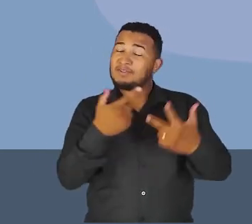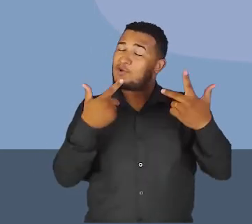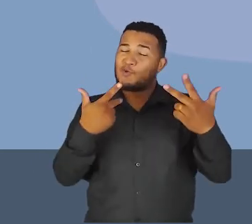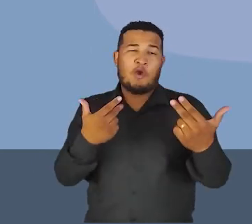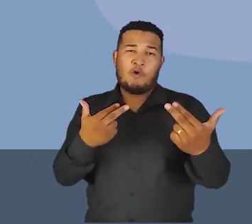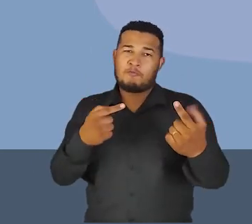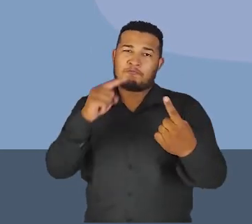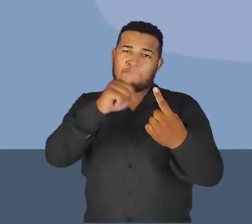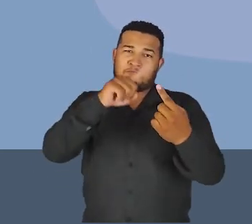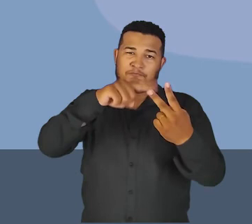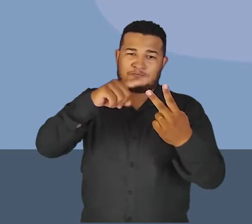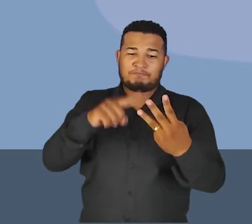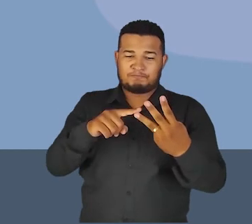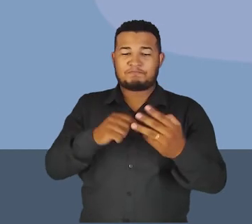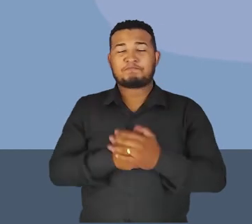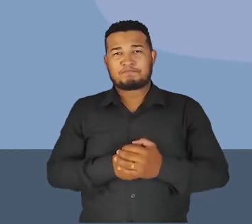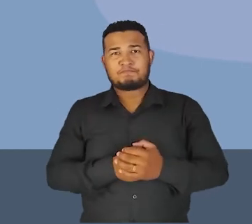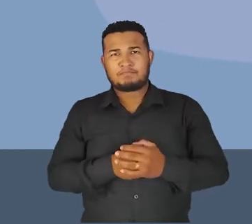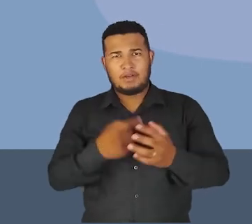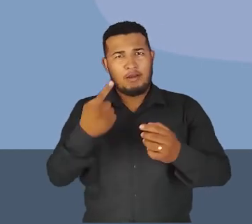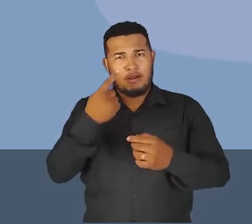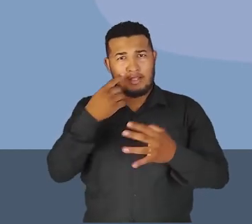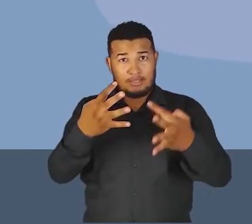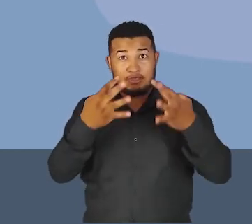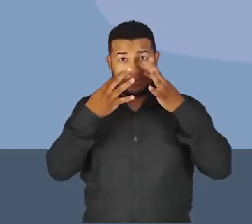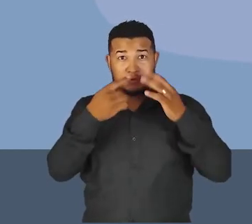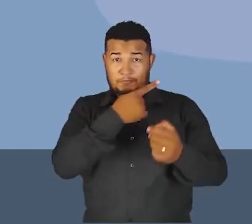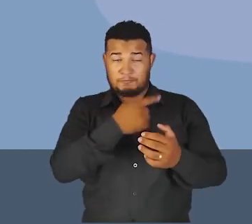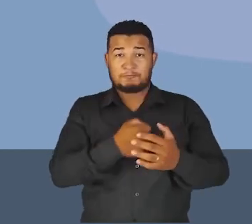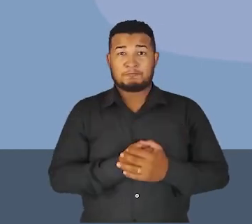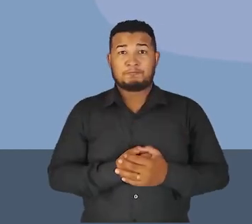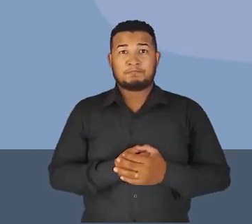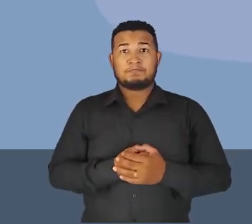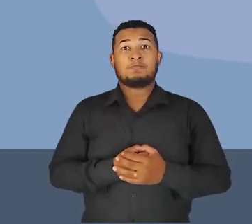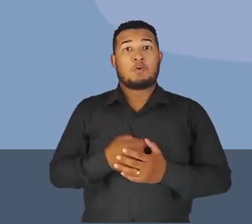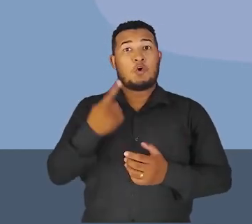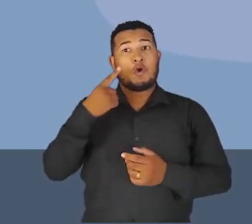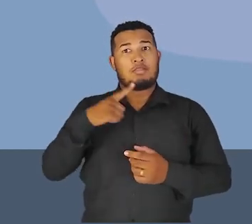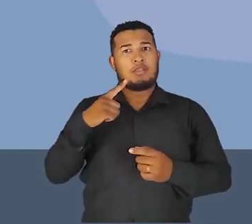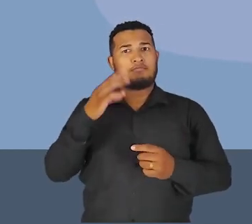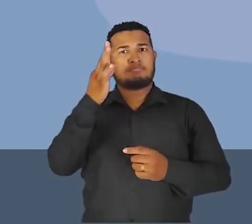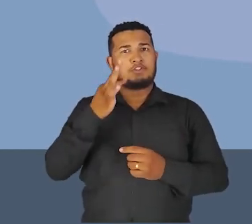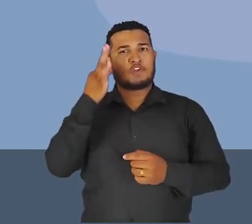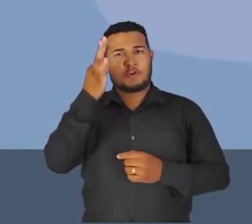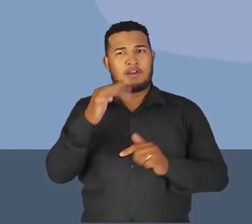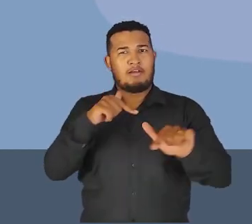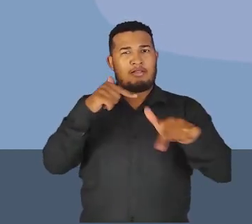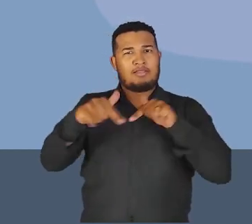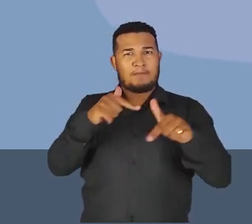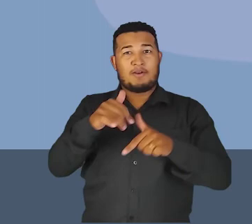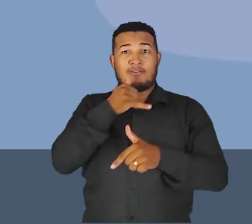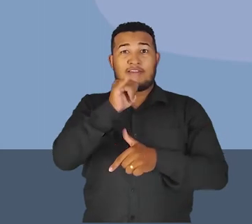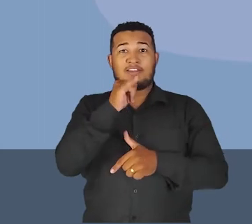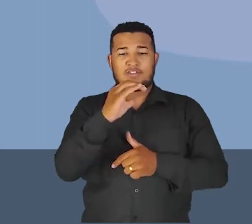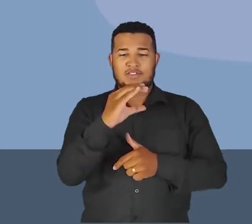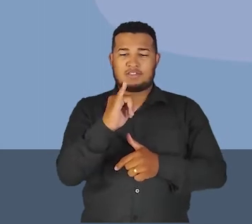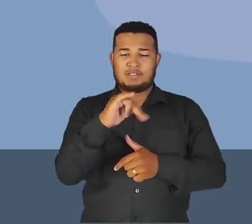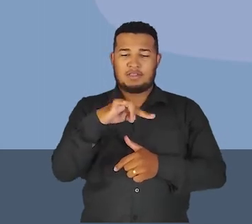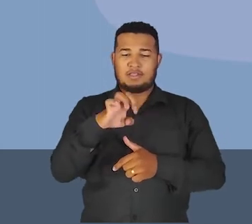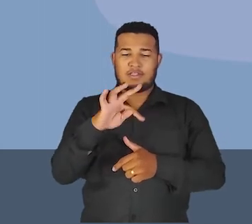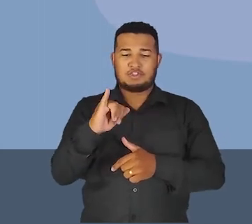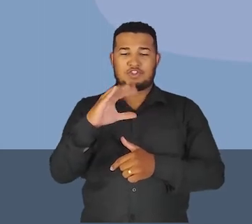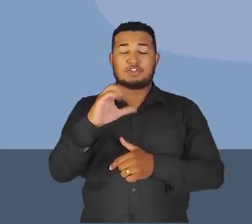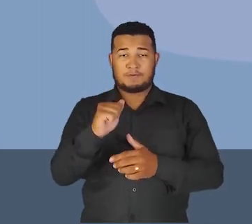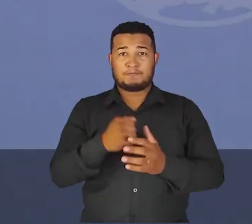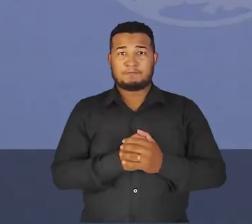nos 3 casos. Fique atento a isso. Teorema, trabalho, energia cinética. Vem